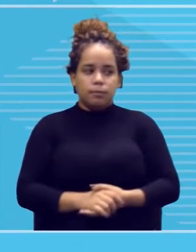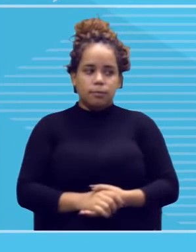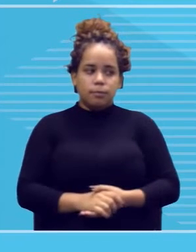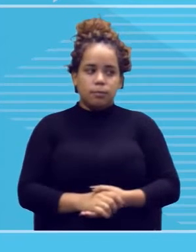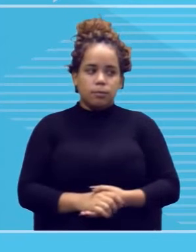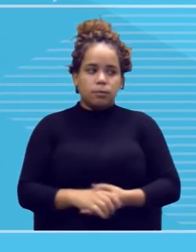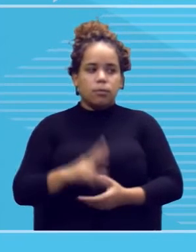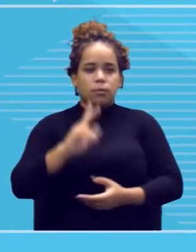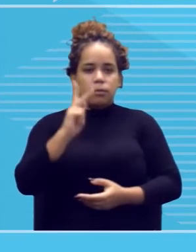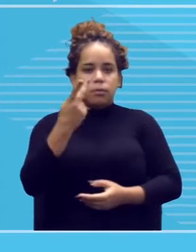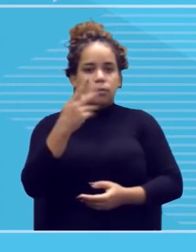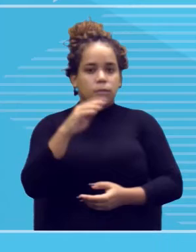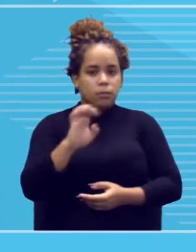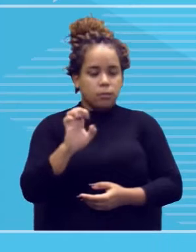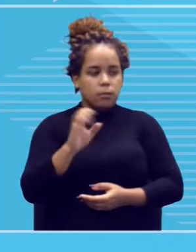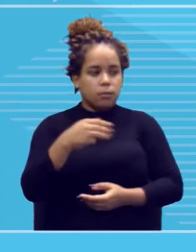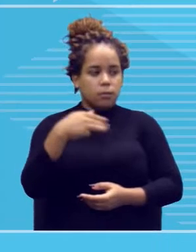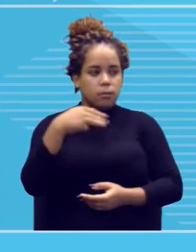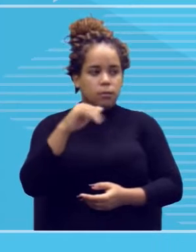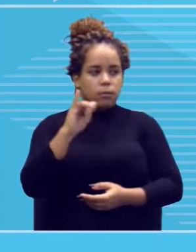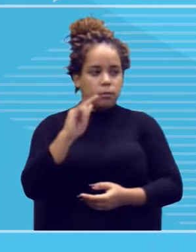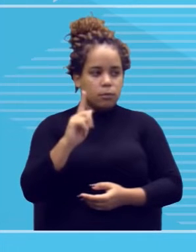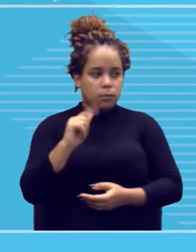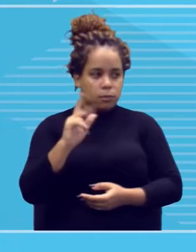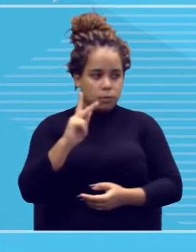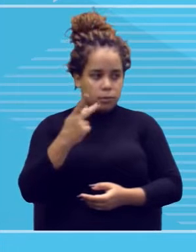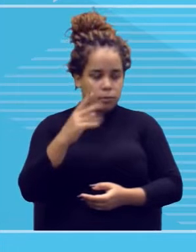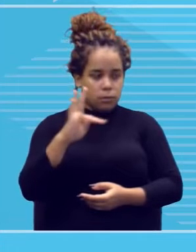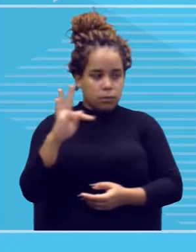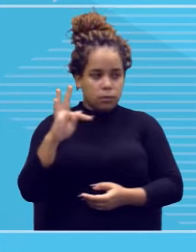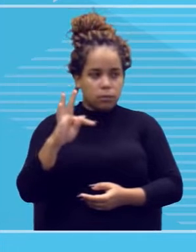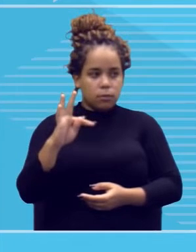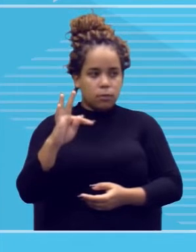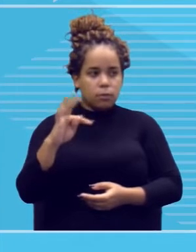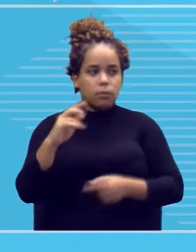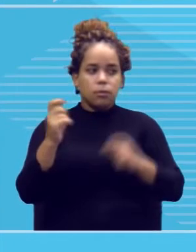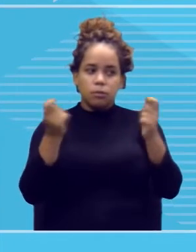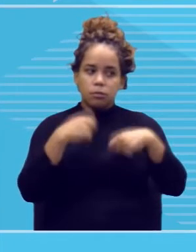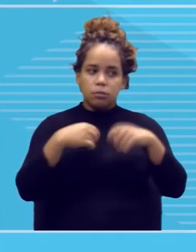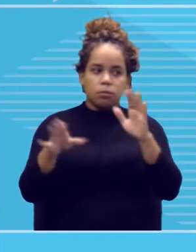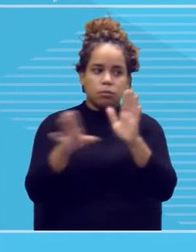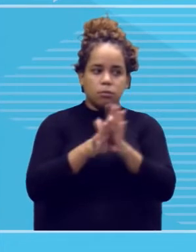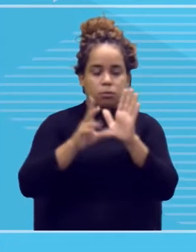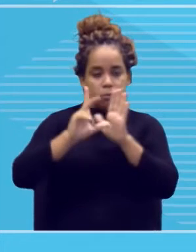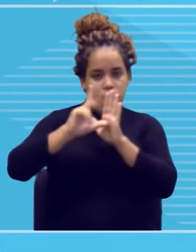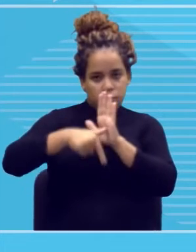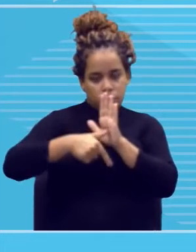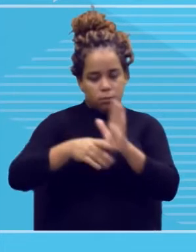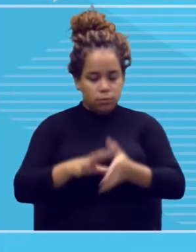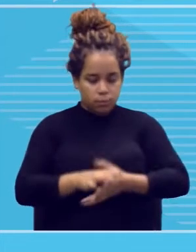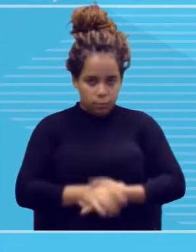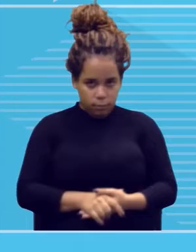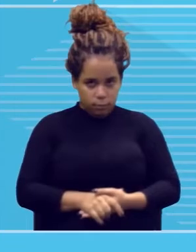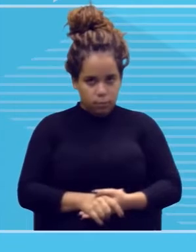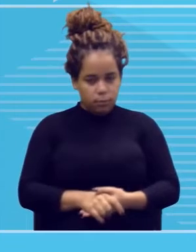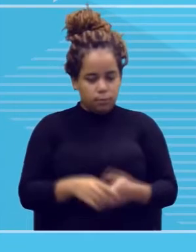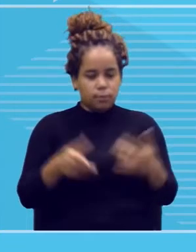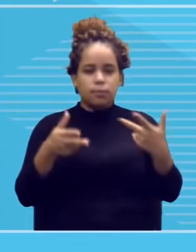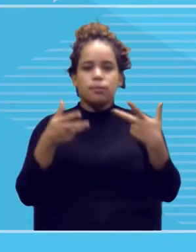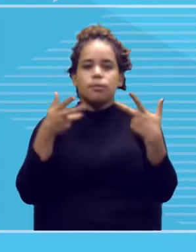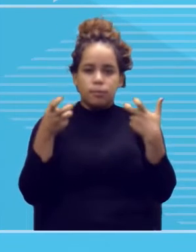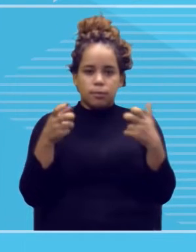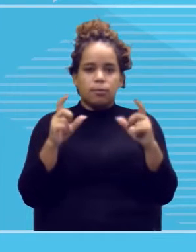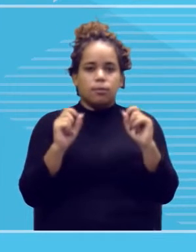que my Bear riven late então ele deve estar chegando atrasado ele deve tá chegando mais tarde receba